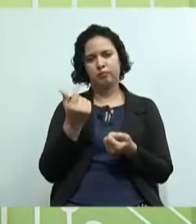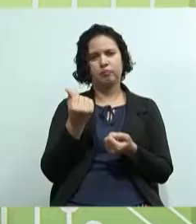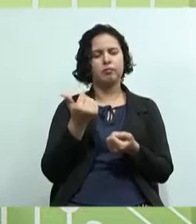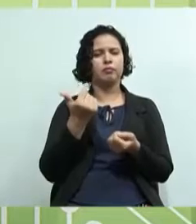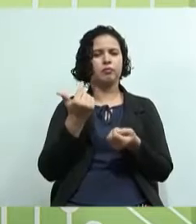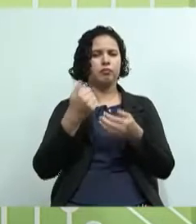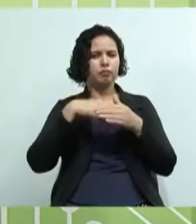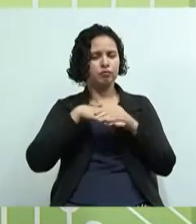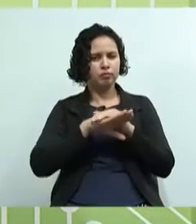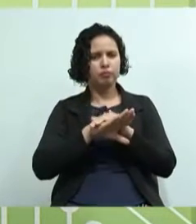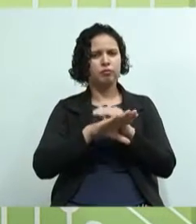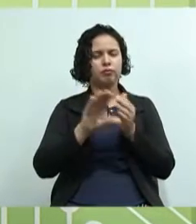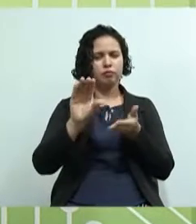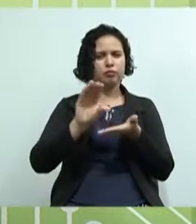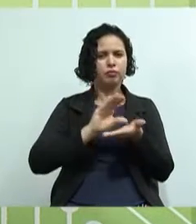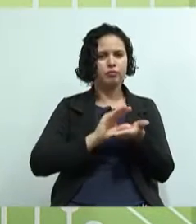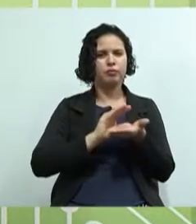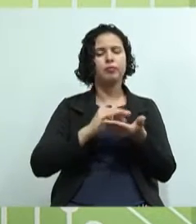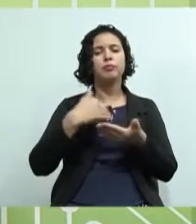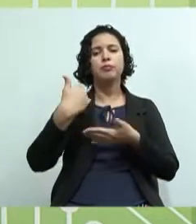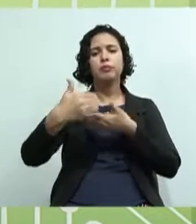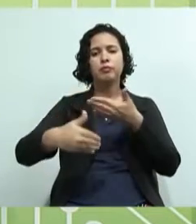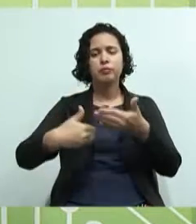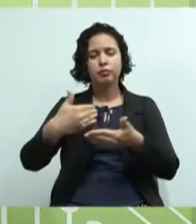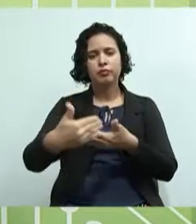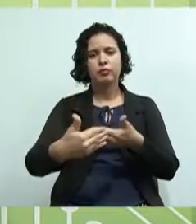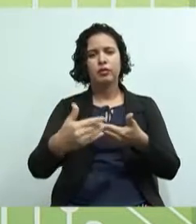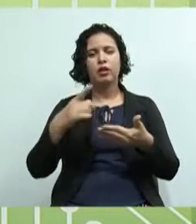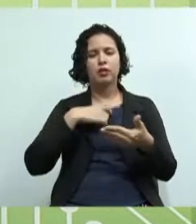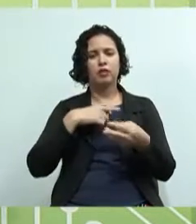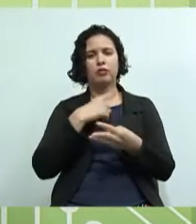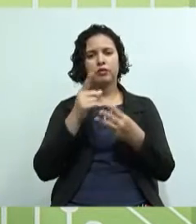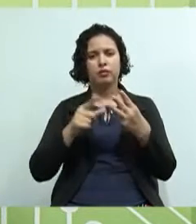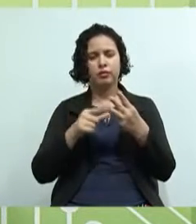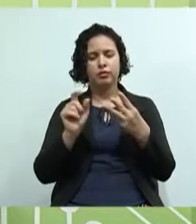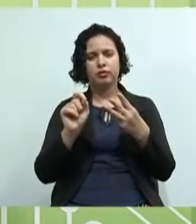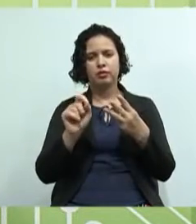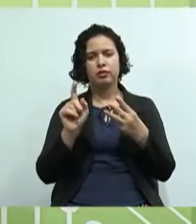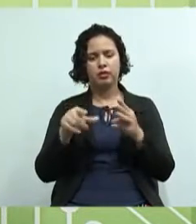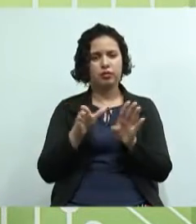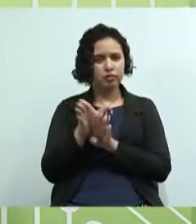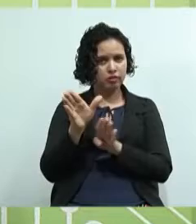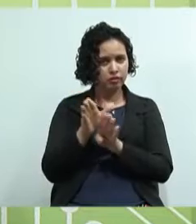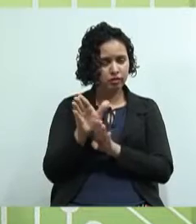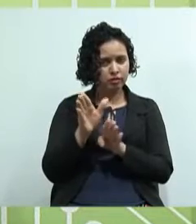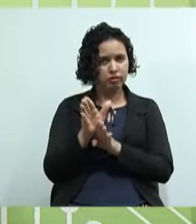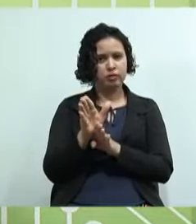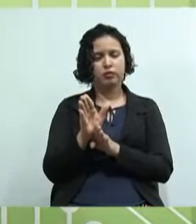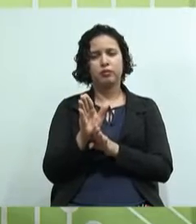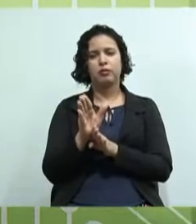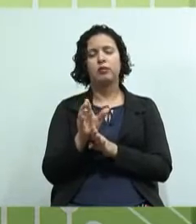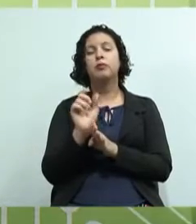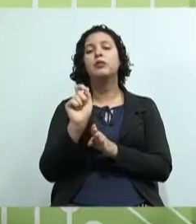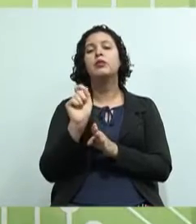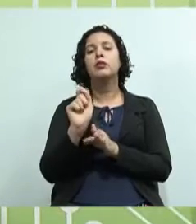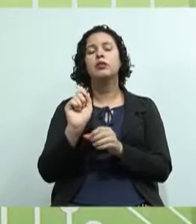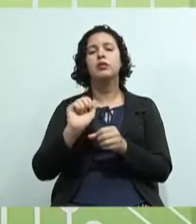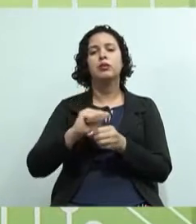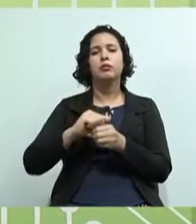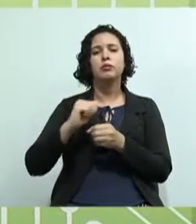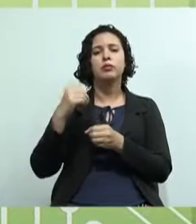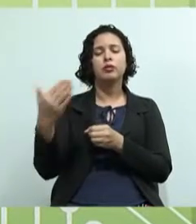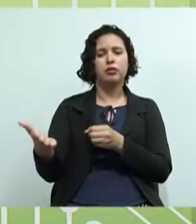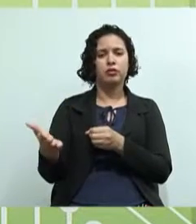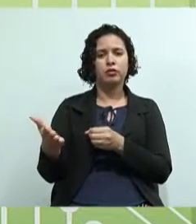está relacionado. Então ele foi evoluindo. E aí nós chegamos no terceiro, que é aquele orientado para o exterior. Por quê? O